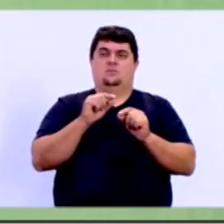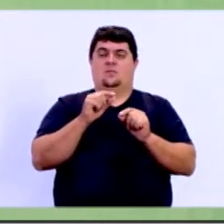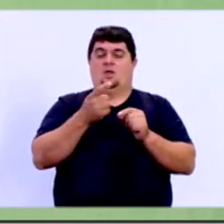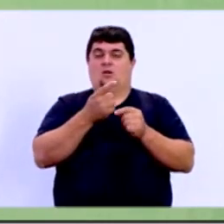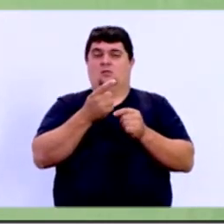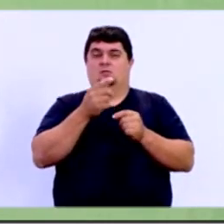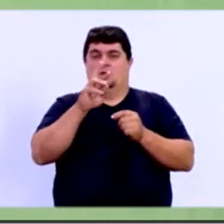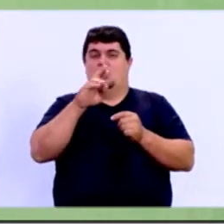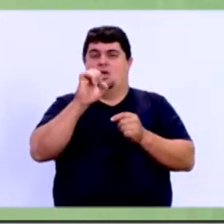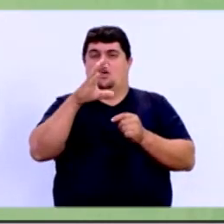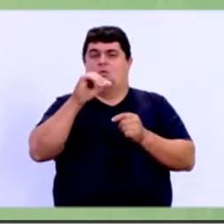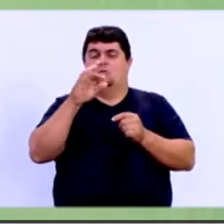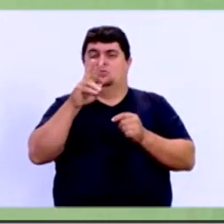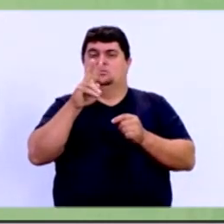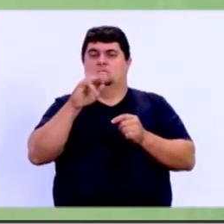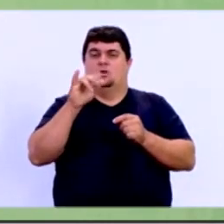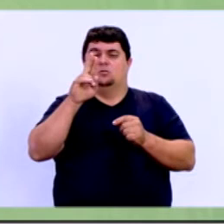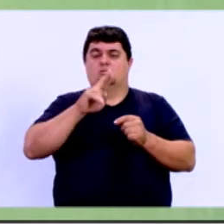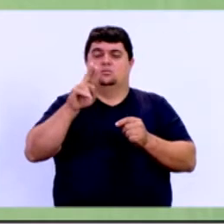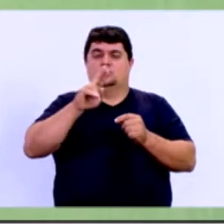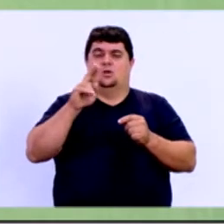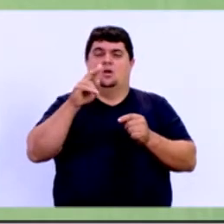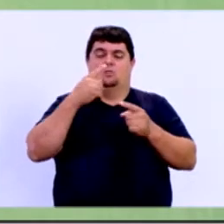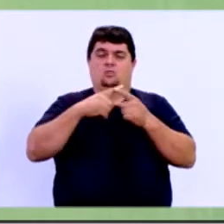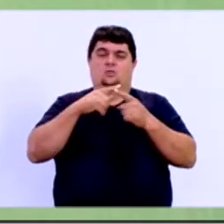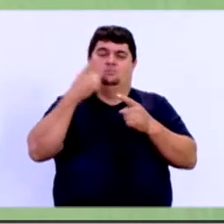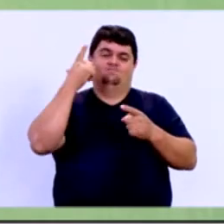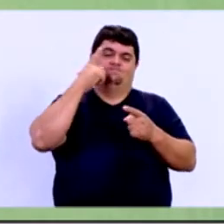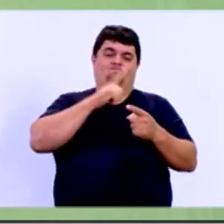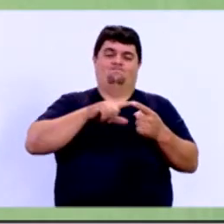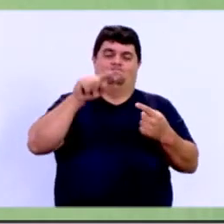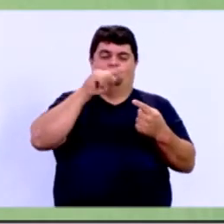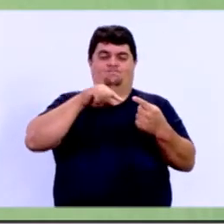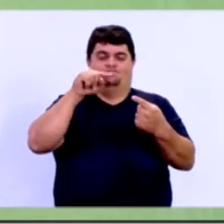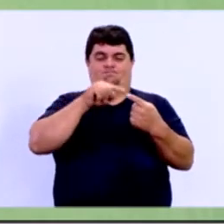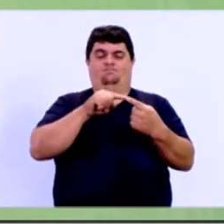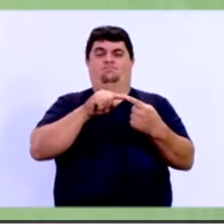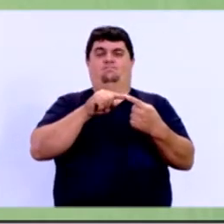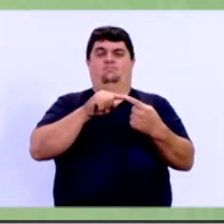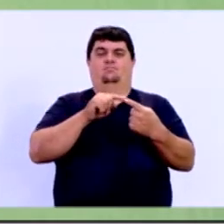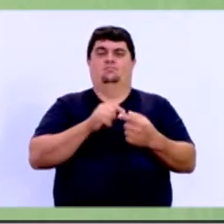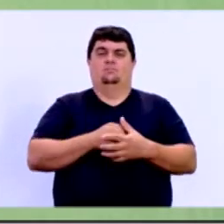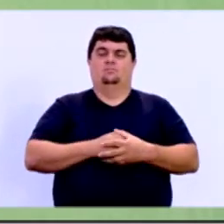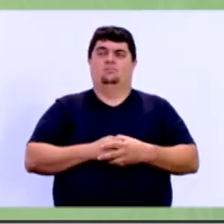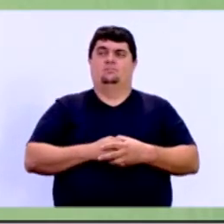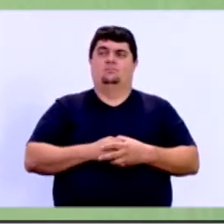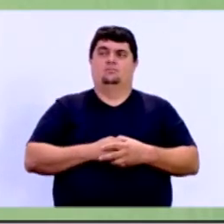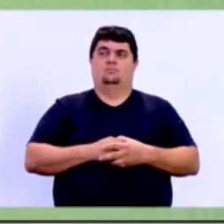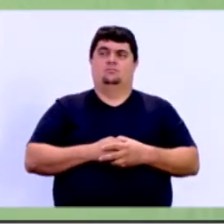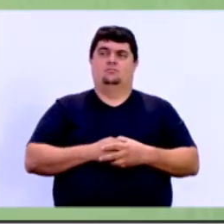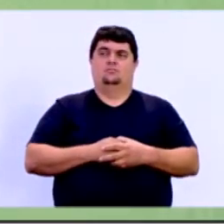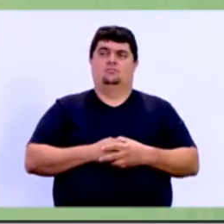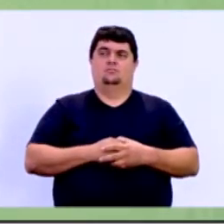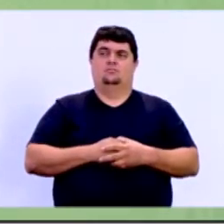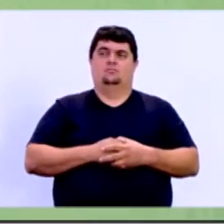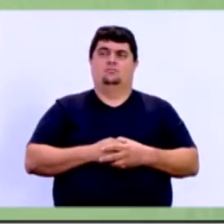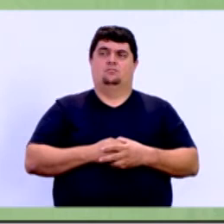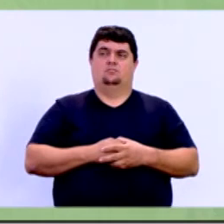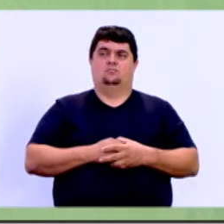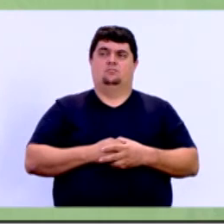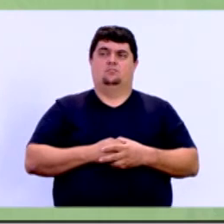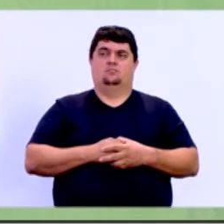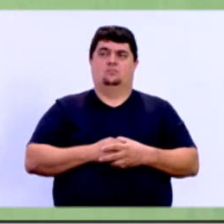ser utilizados para se alcançar essa ação e esse objetivo, né? E